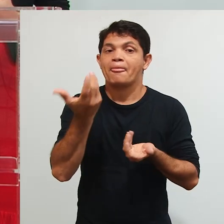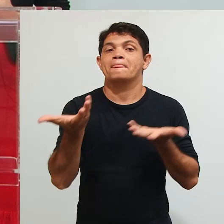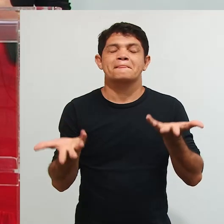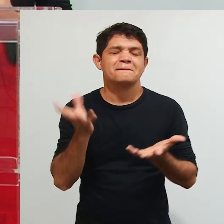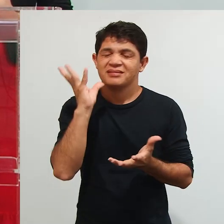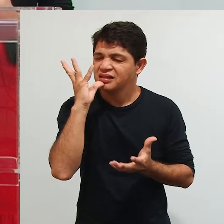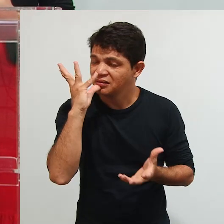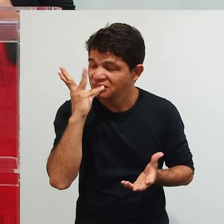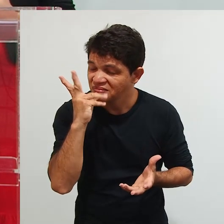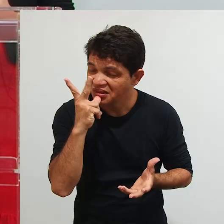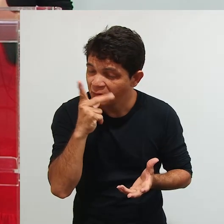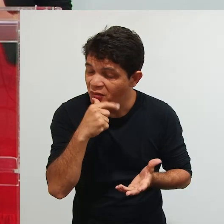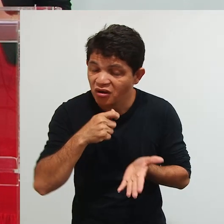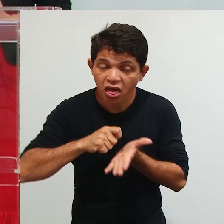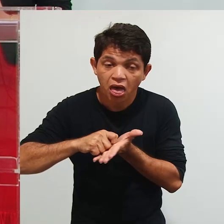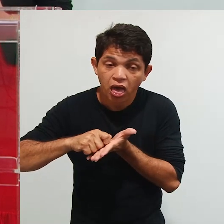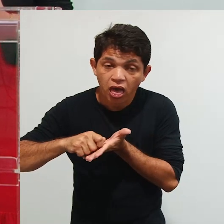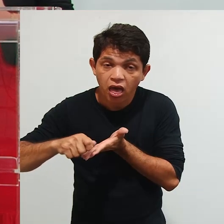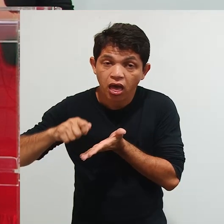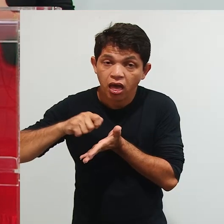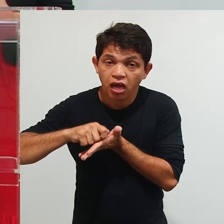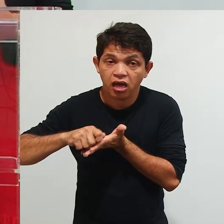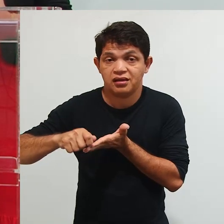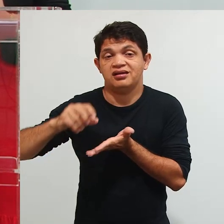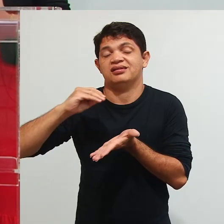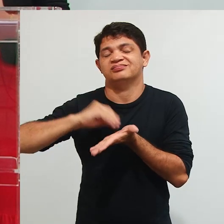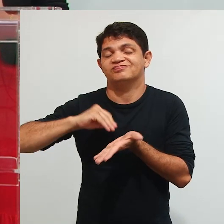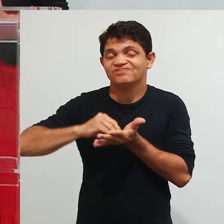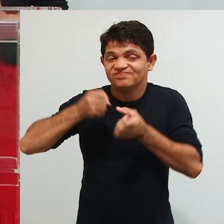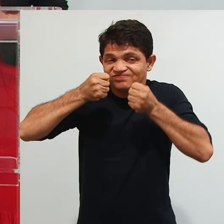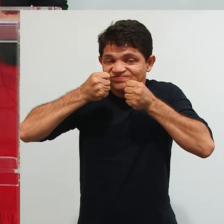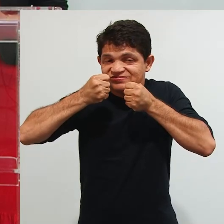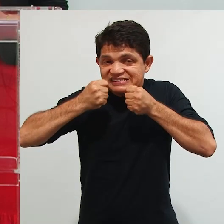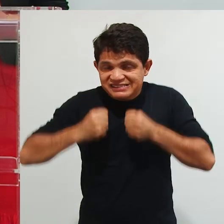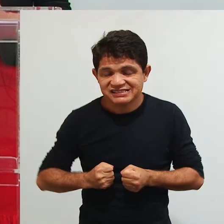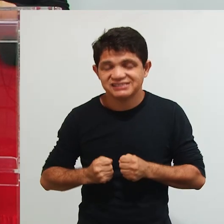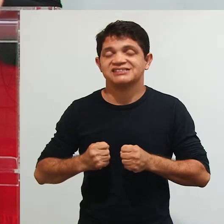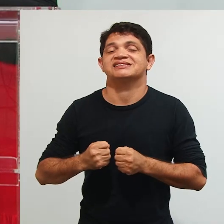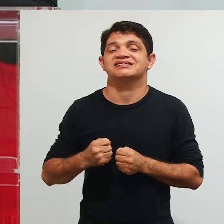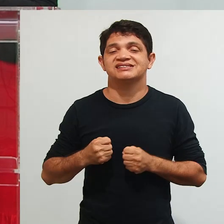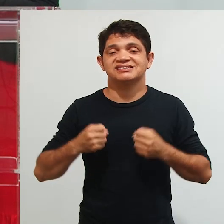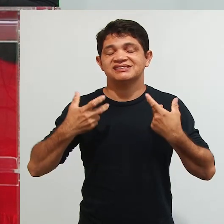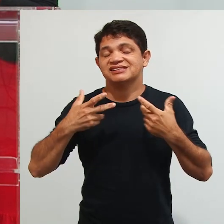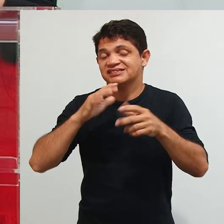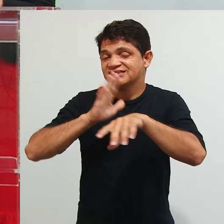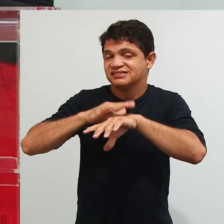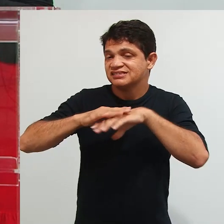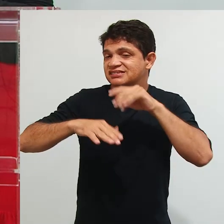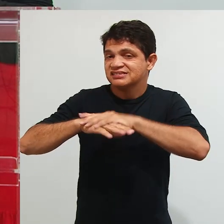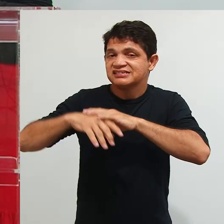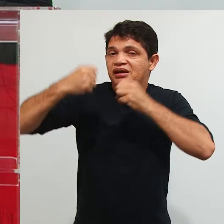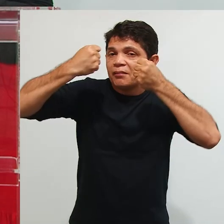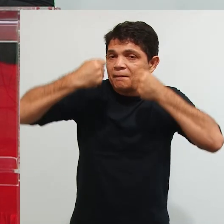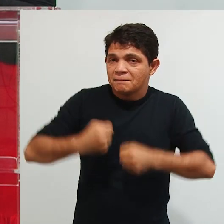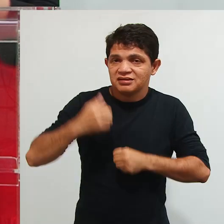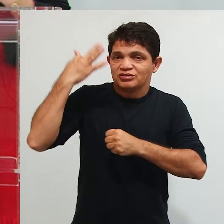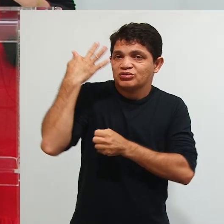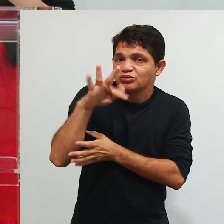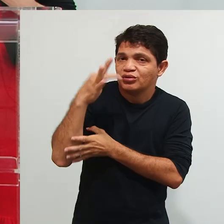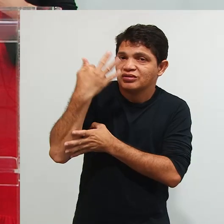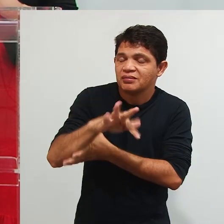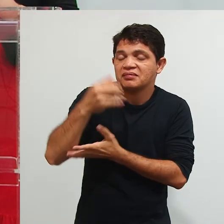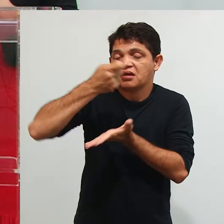uma frase para ela demora para escrever, com aquela escrita bem pesada, que às vezes a criança fica até com dor no braço, né,